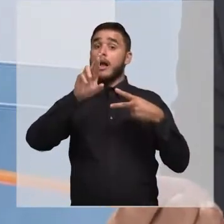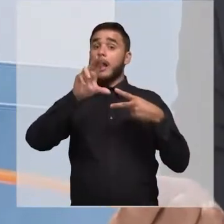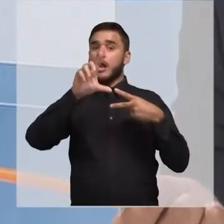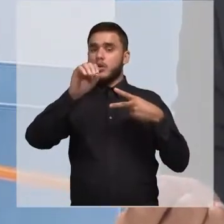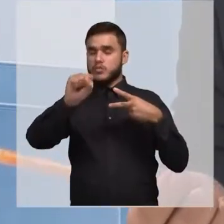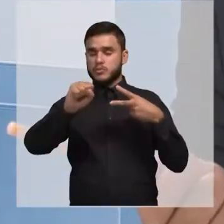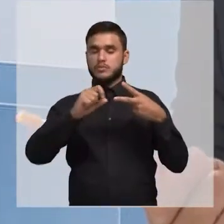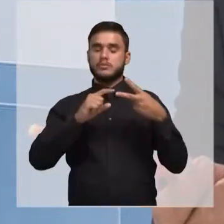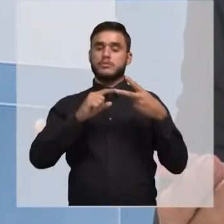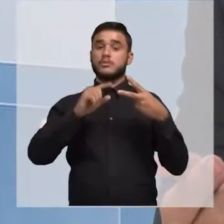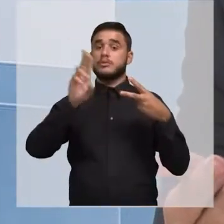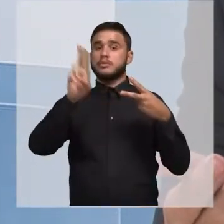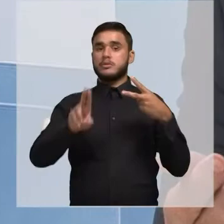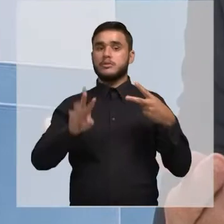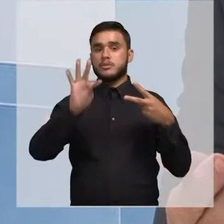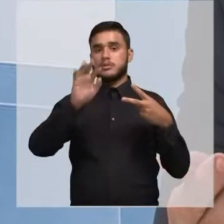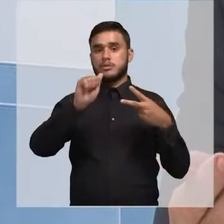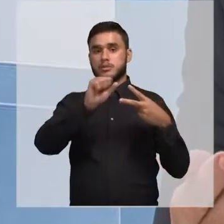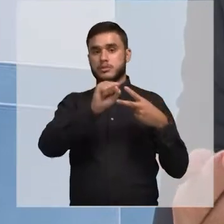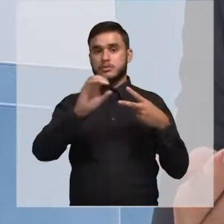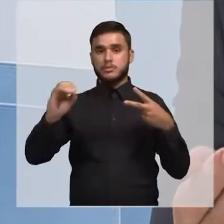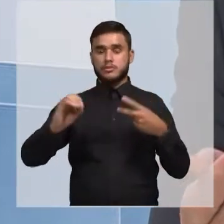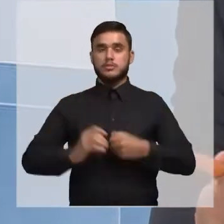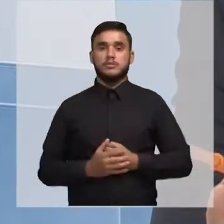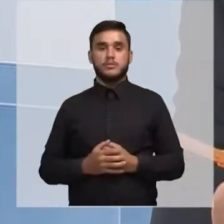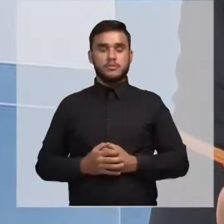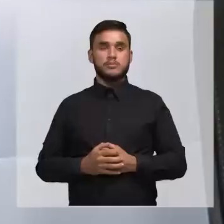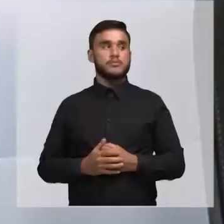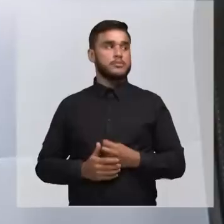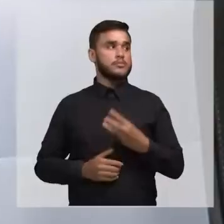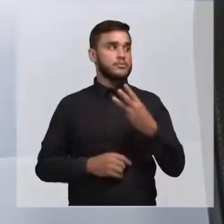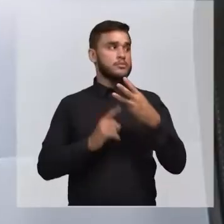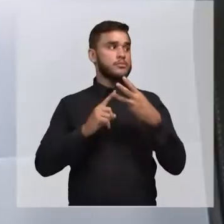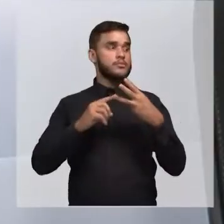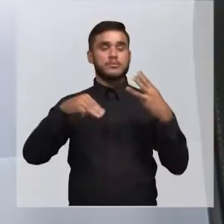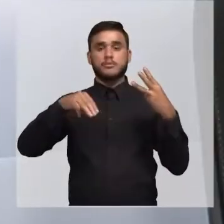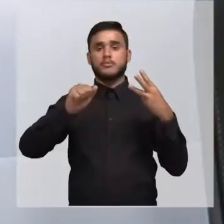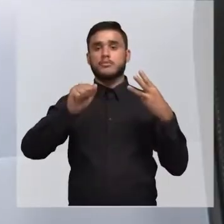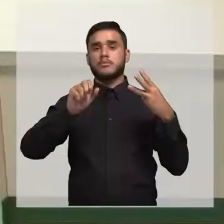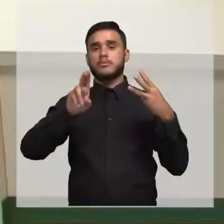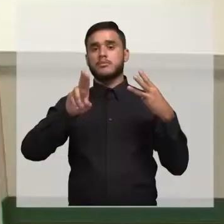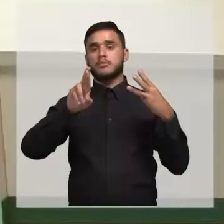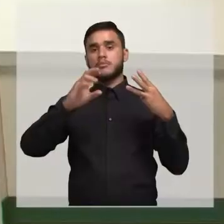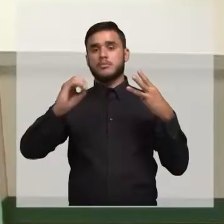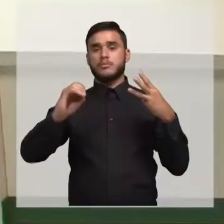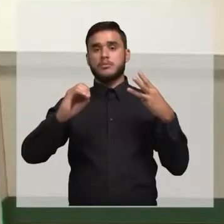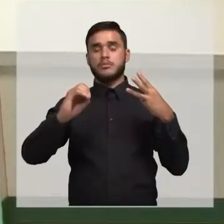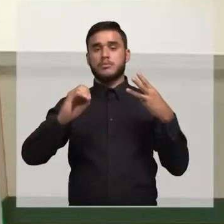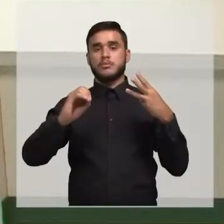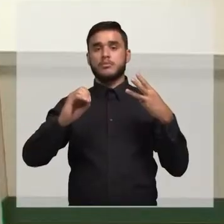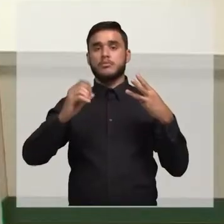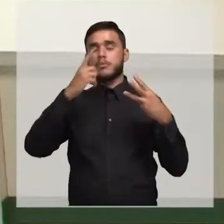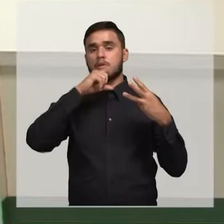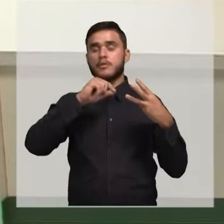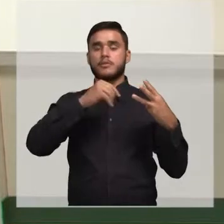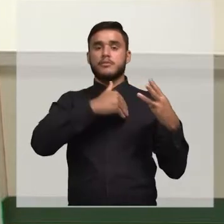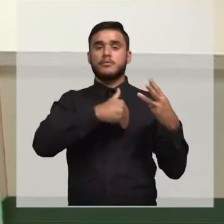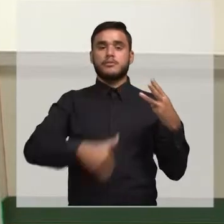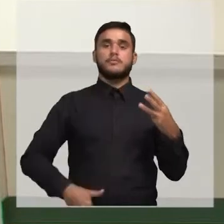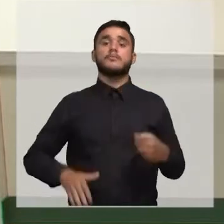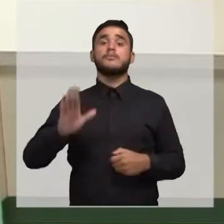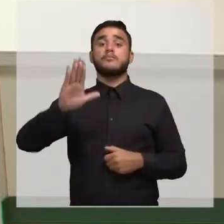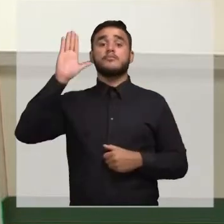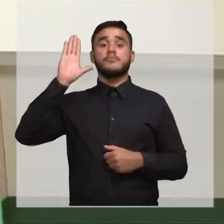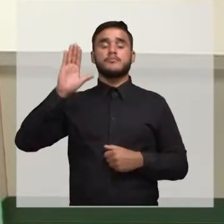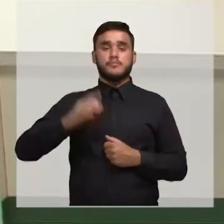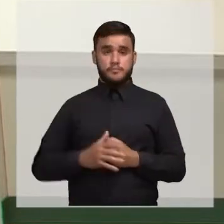Mauro Benevides, que também teve uma briga dentro do... Não, o Mauro foi eleito na história do voto Camarão, né? Mas eu estou dizendo o